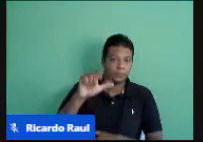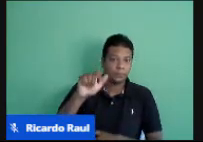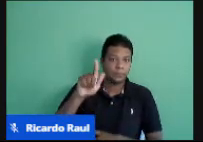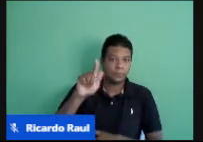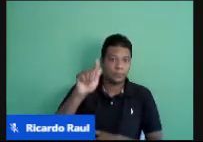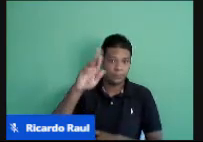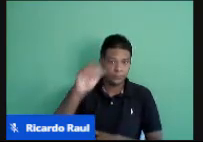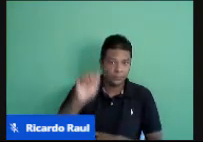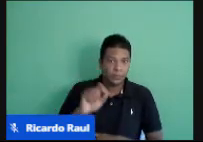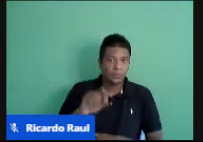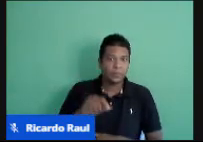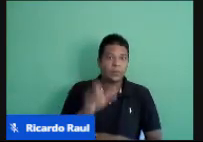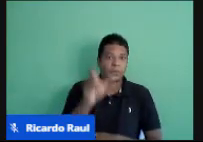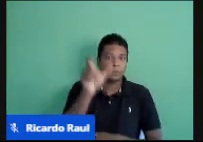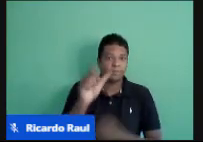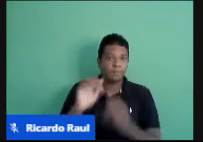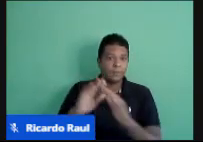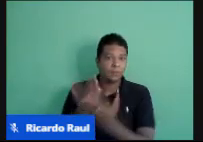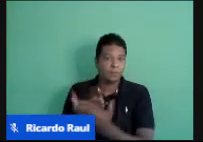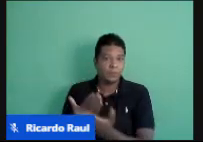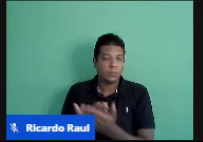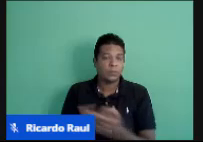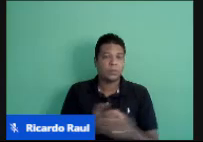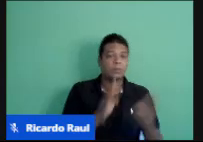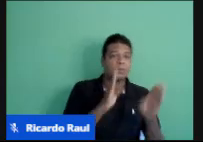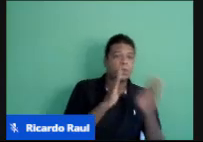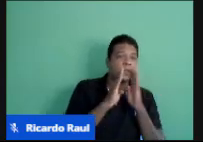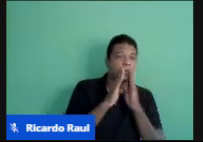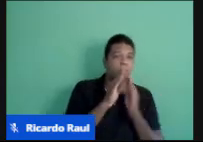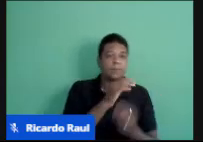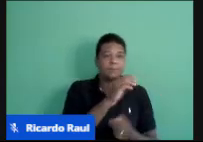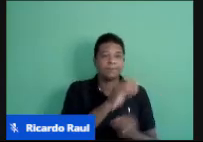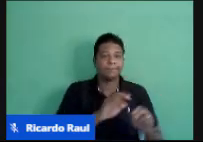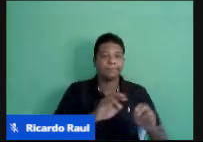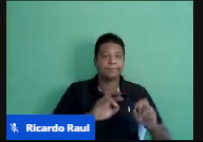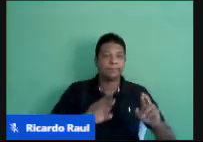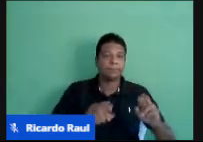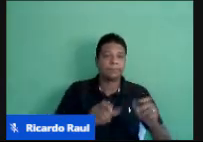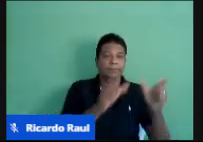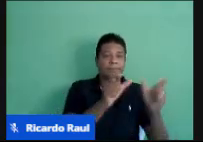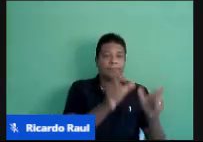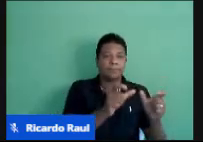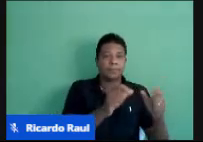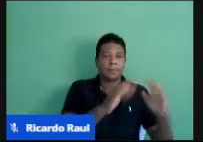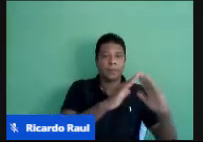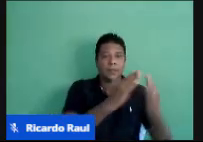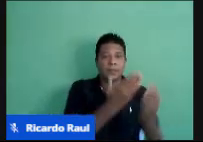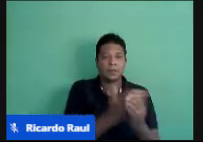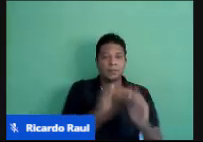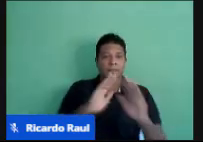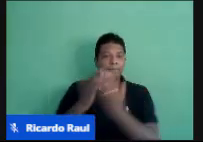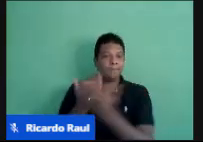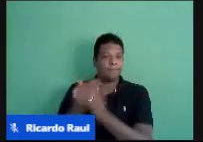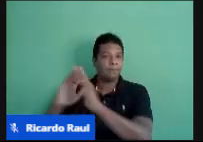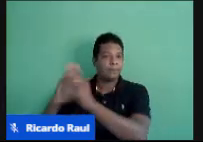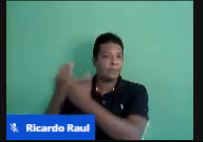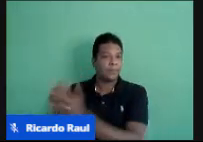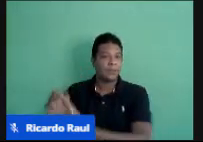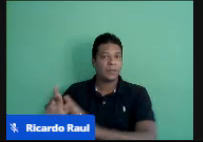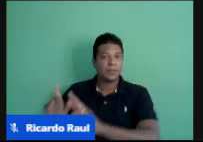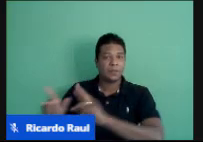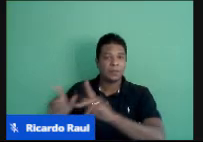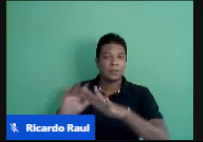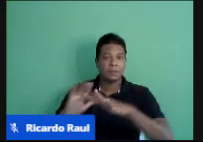em outra escola. Então, cada escola eu me utilizo, né, de uma ferramenta de